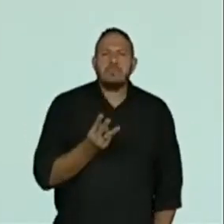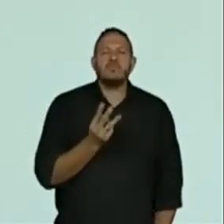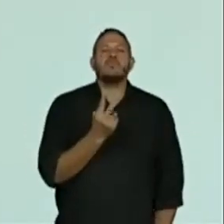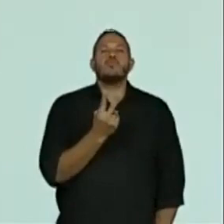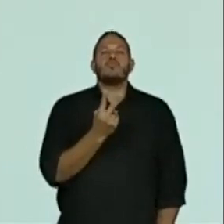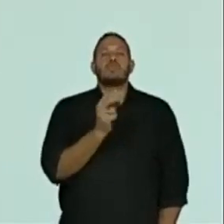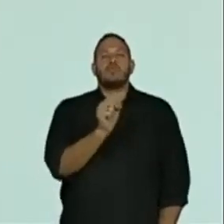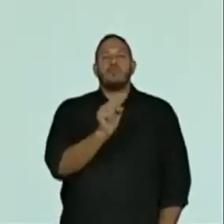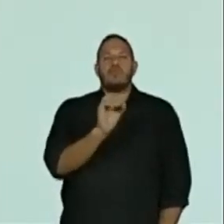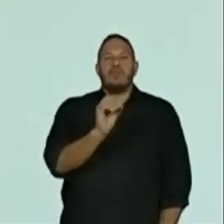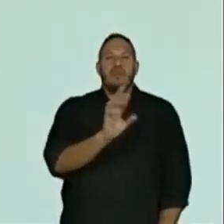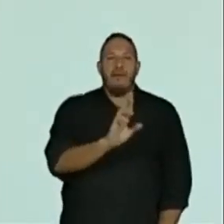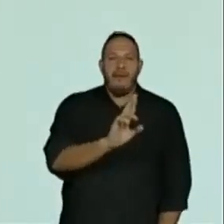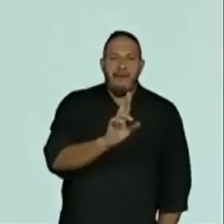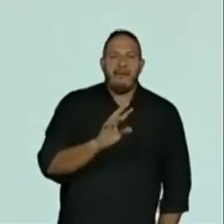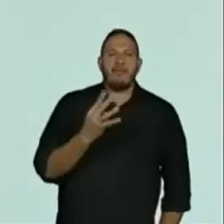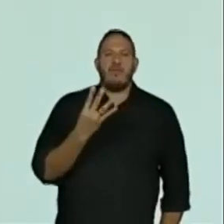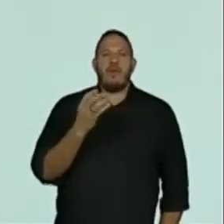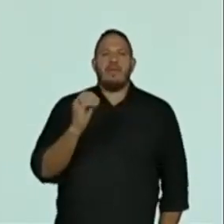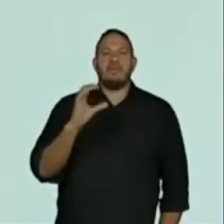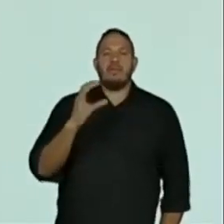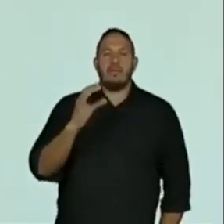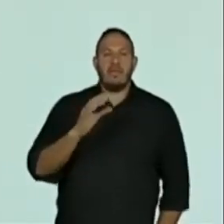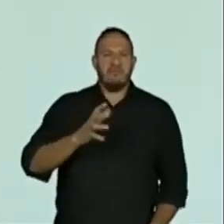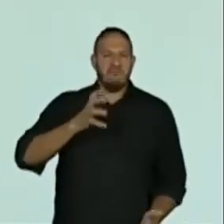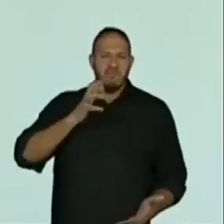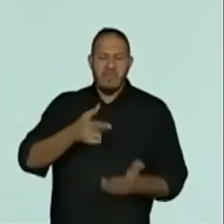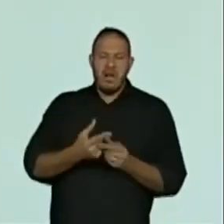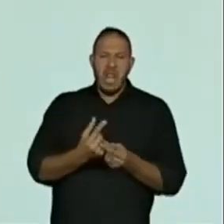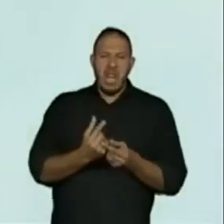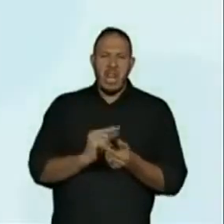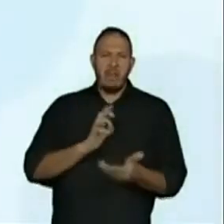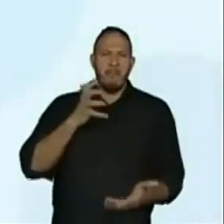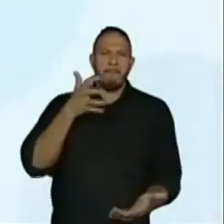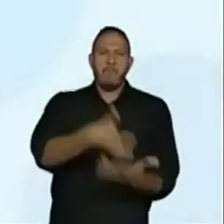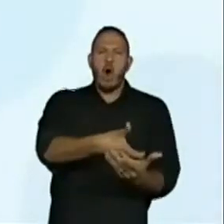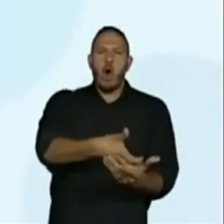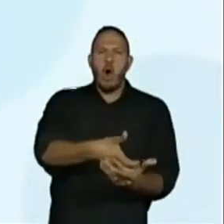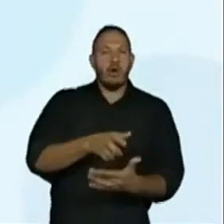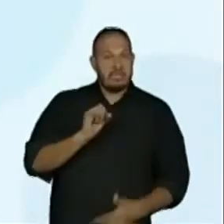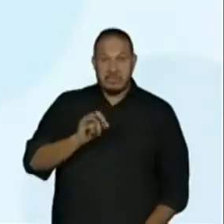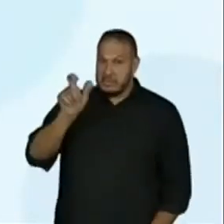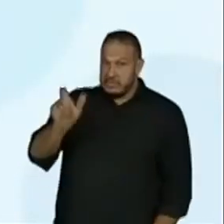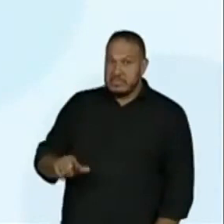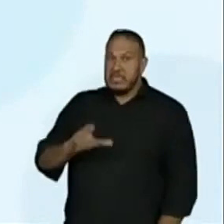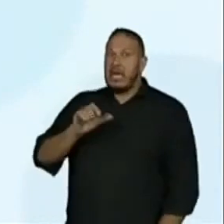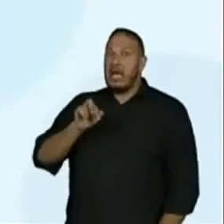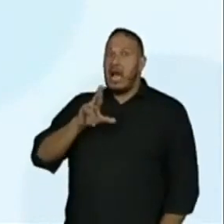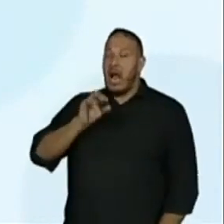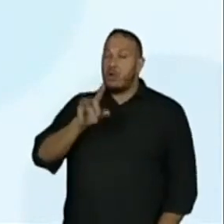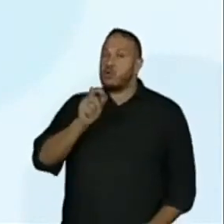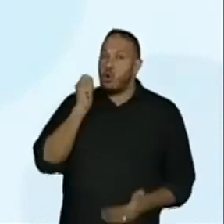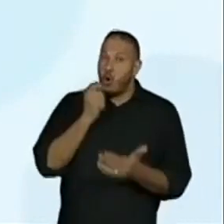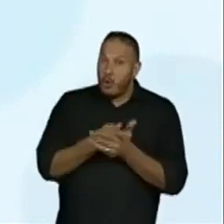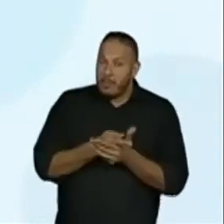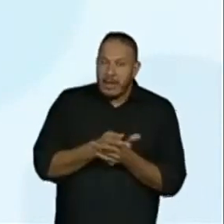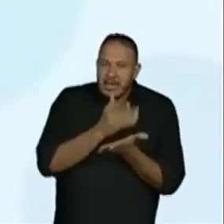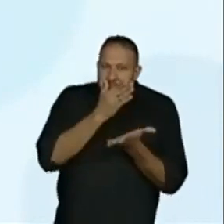R$ 3.280,40 à vista. Se Carlos comprar esse notebook em